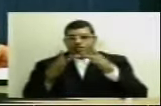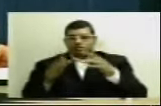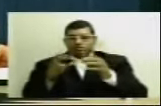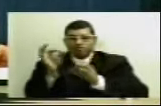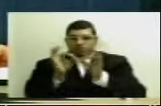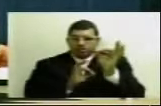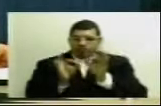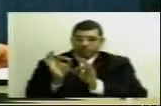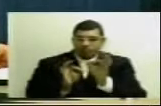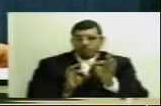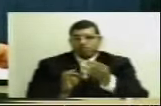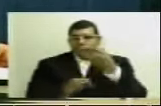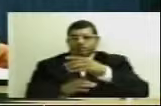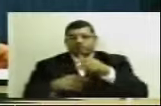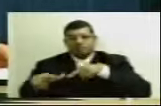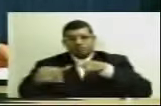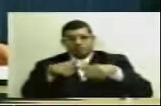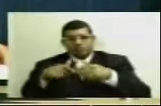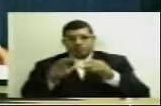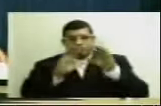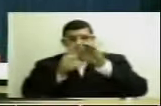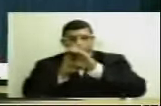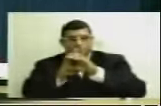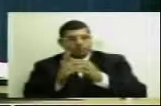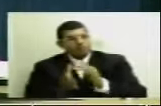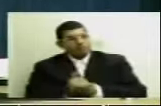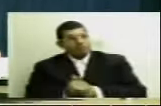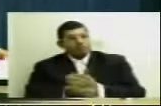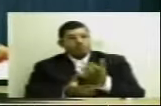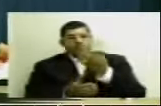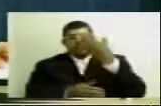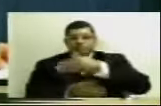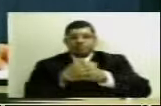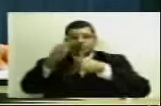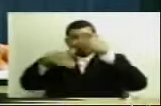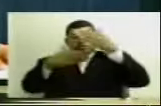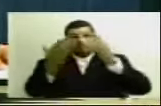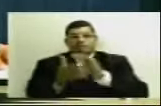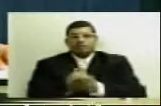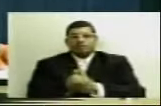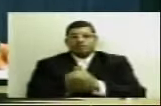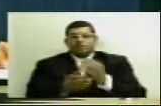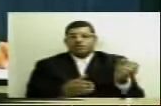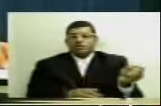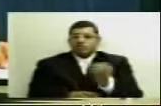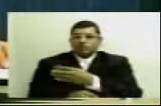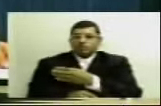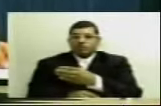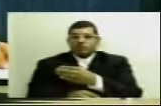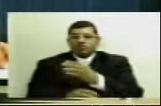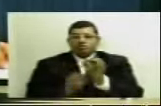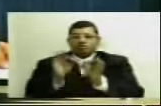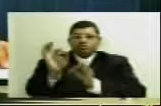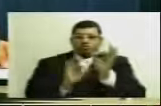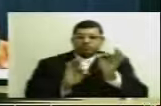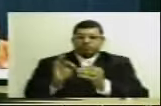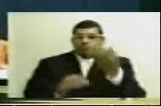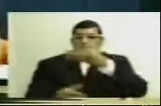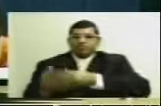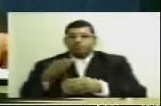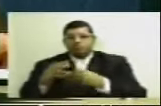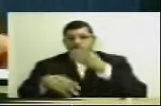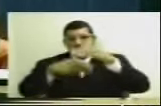da proporcionalidade, que é um princípio constitucional que estabelece uma norma e uma proporção